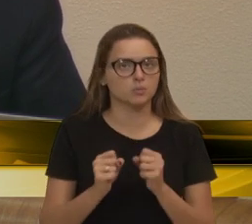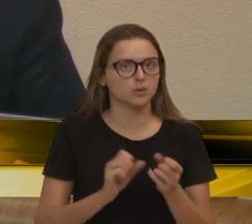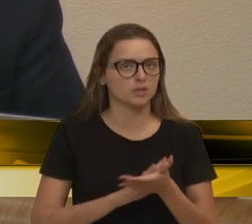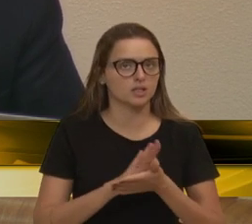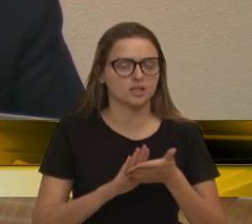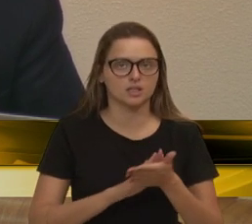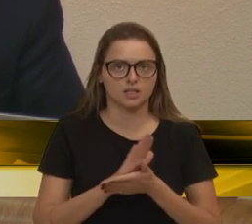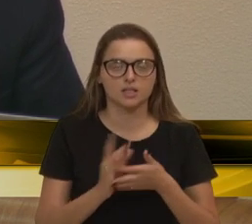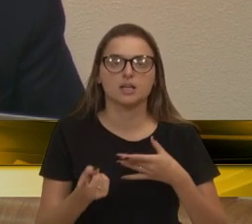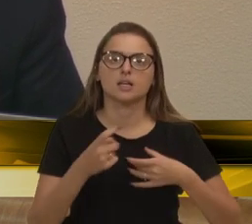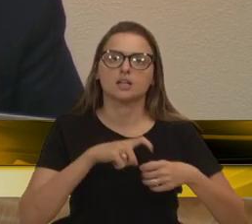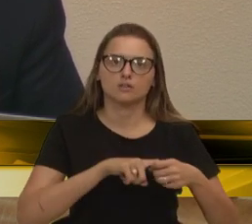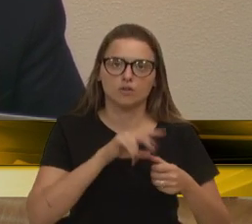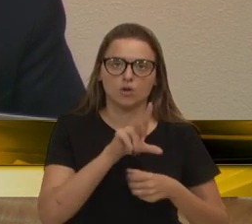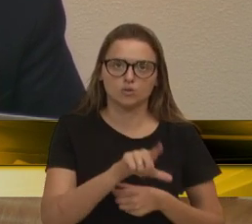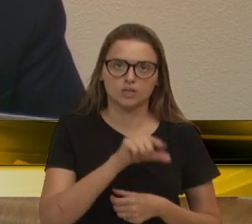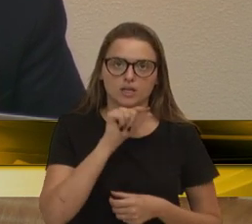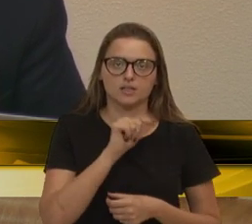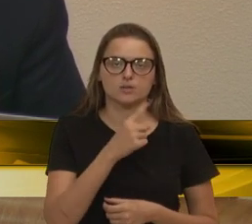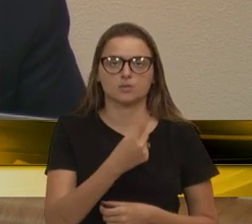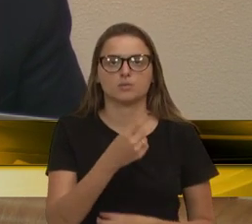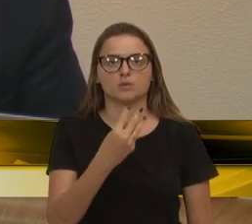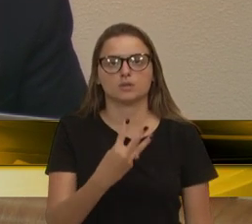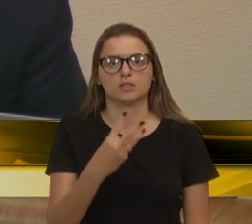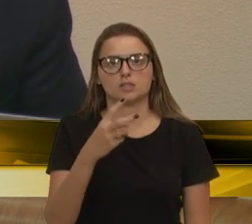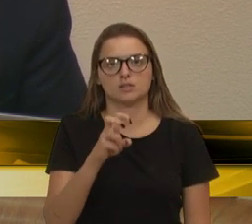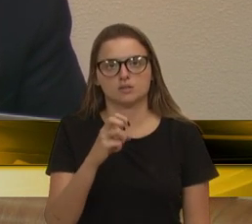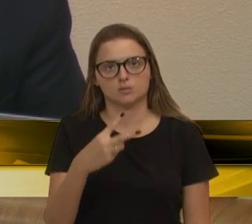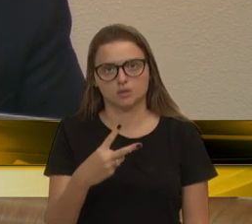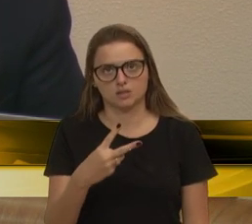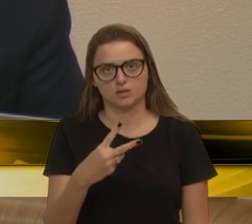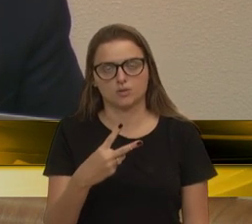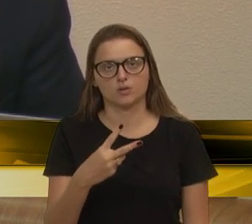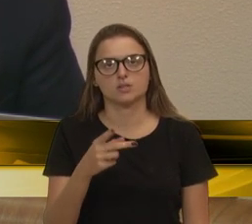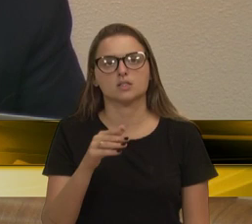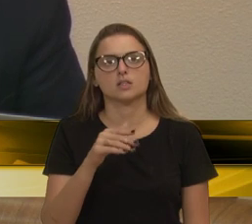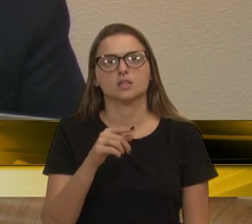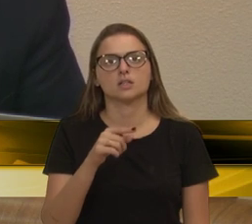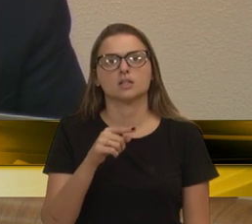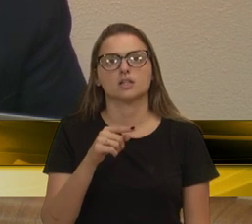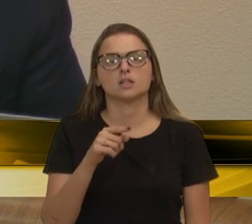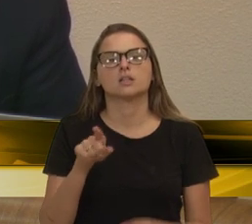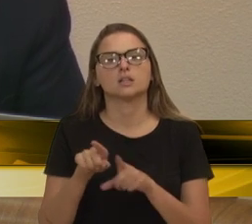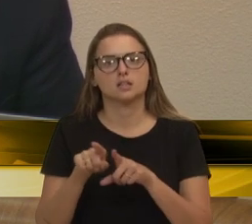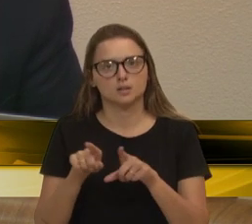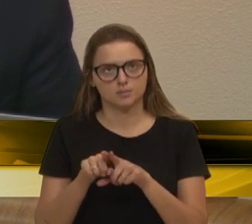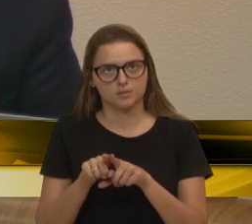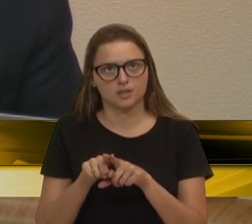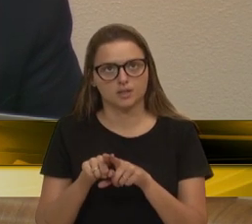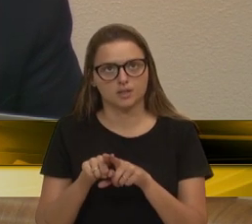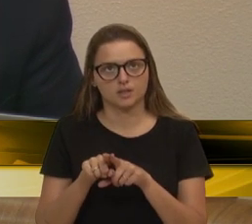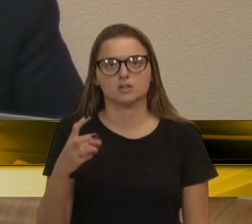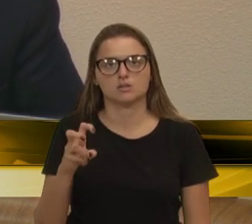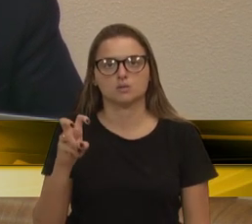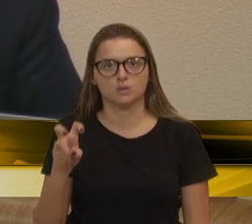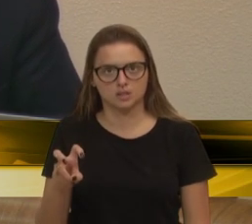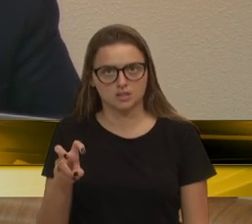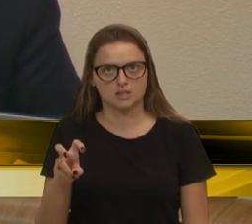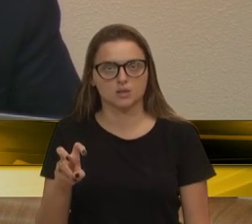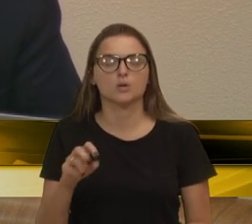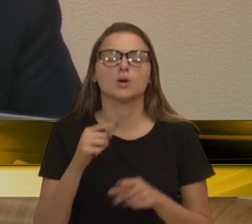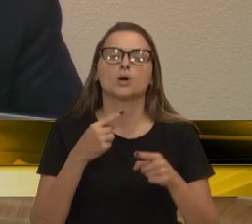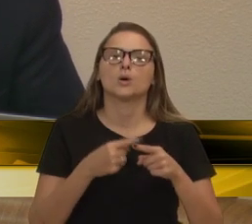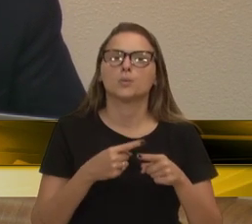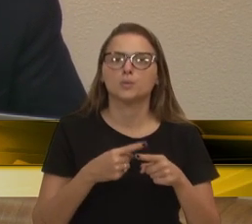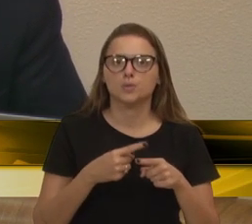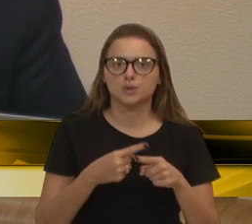consequentemente, restabeleça a decisão das folhas 1352 e 1300 no sentido